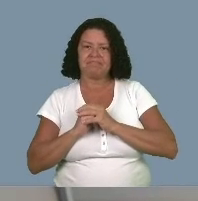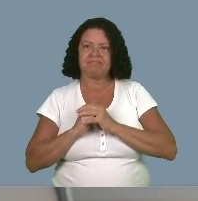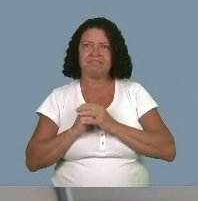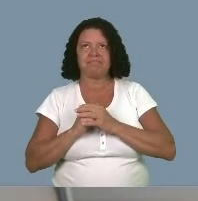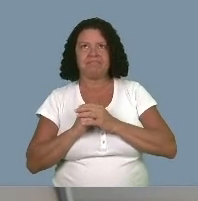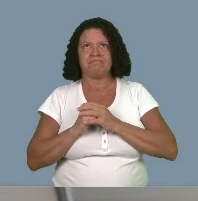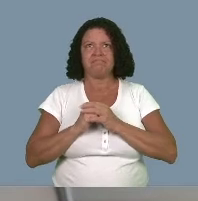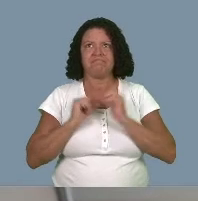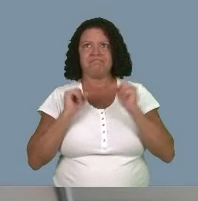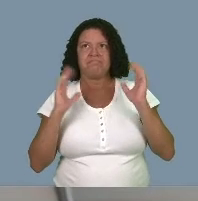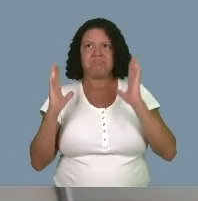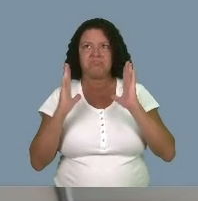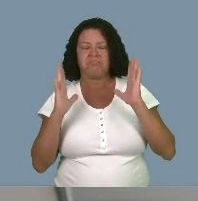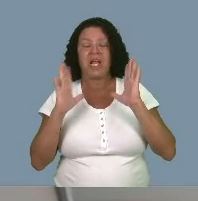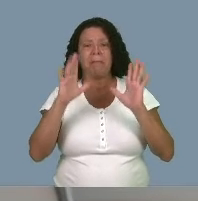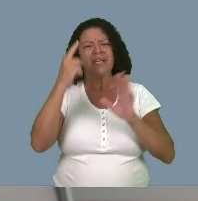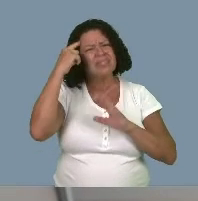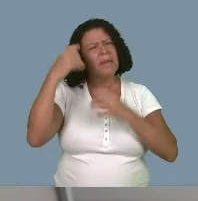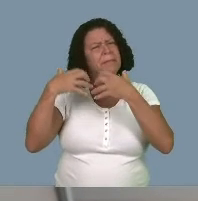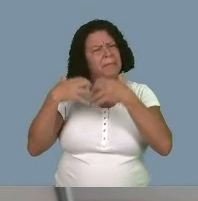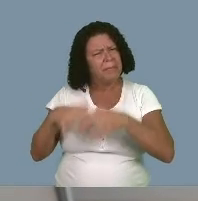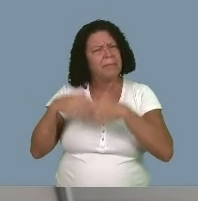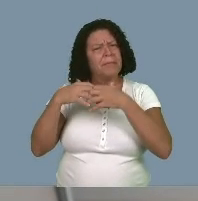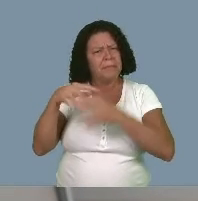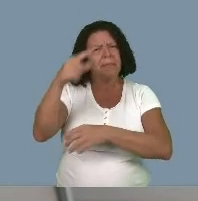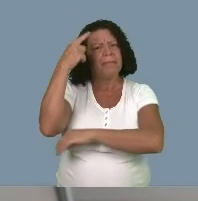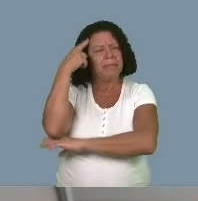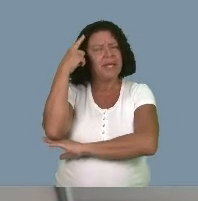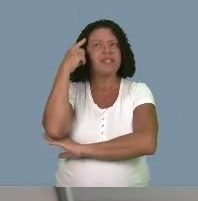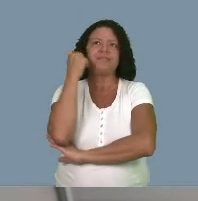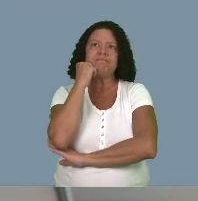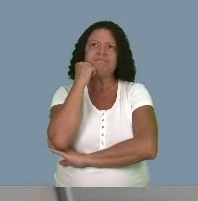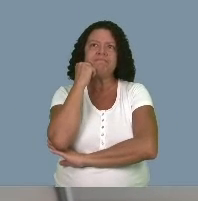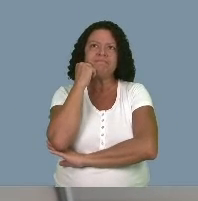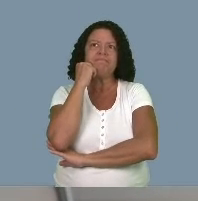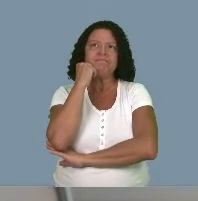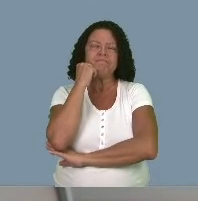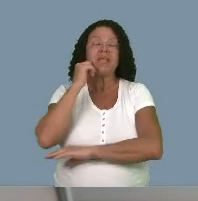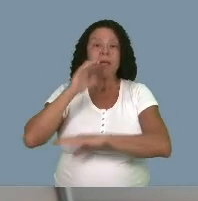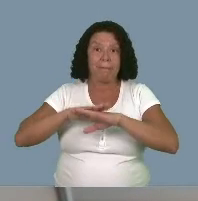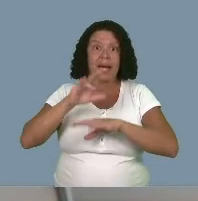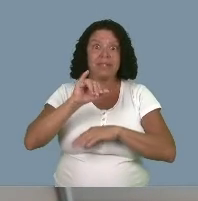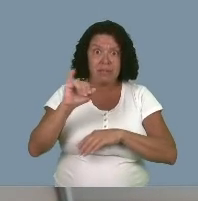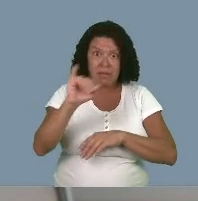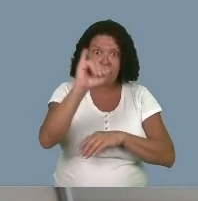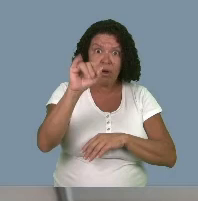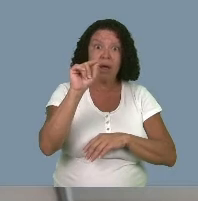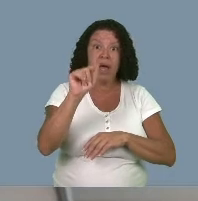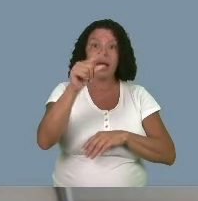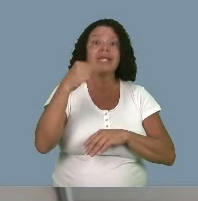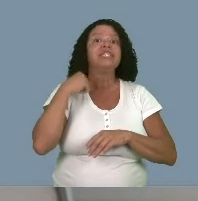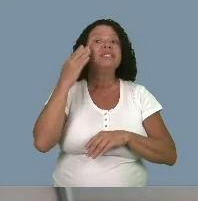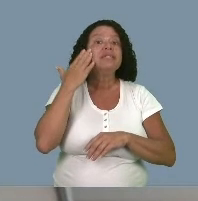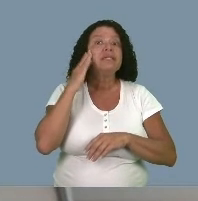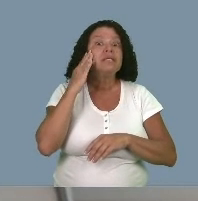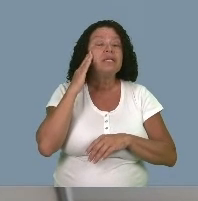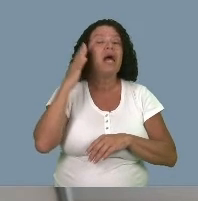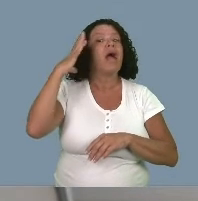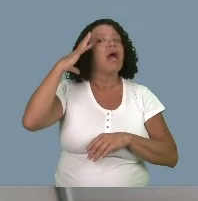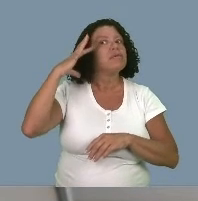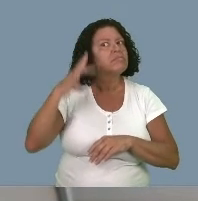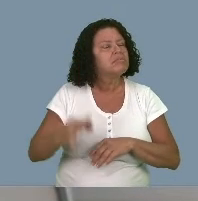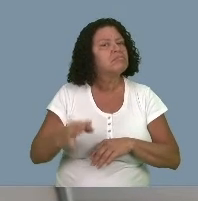Apesar de toda essa reflexão, acho que o mais importante disso tudo é nós compreendermos que